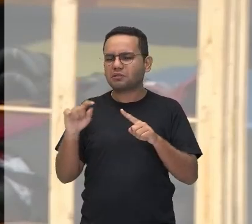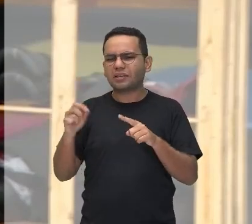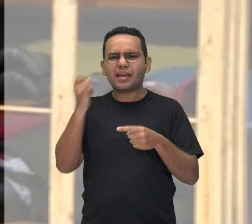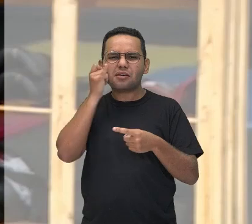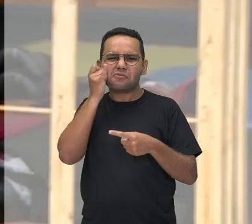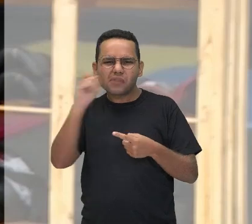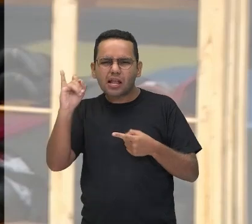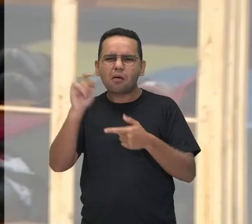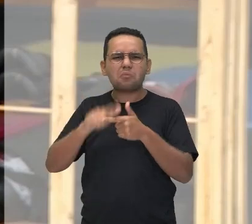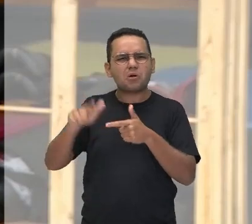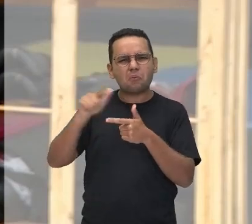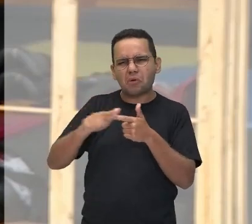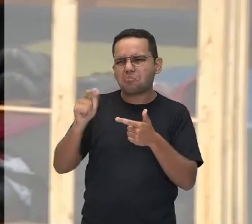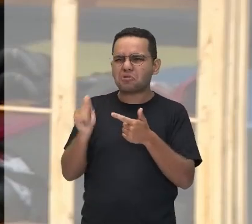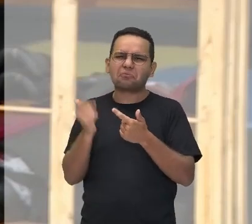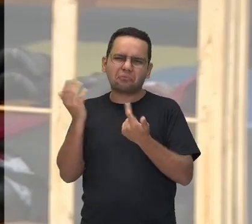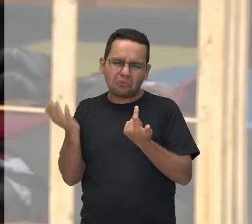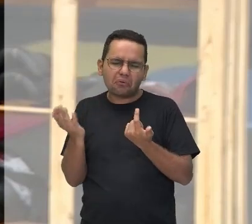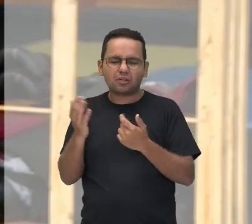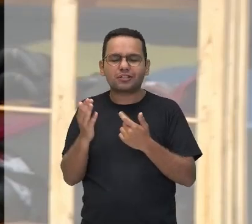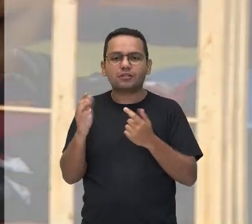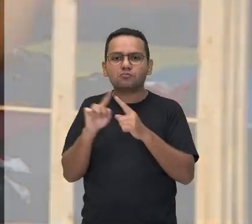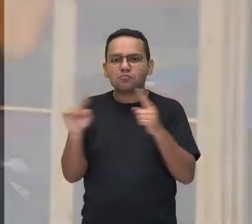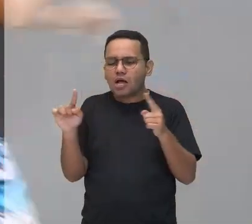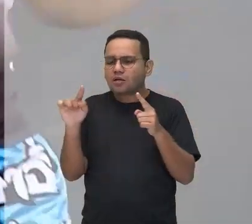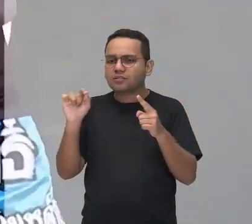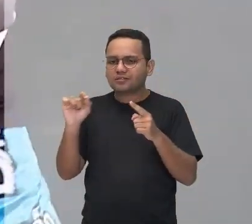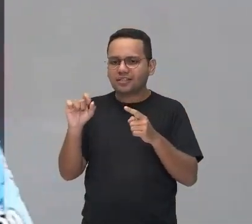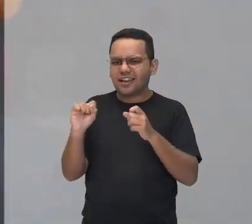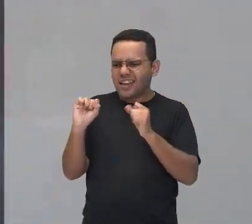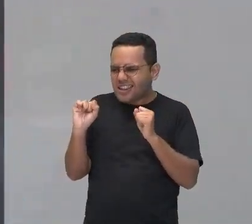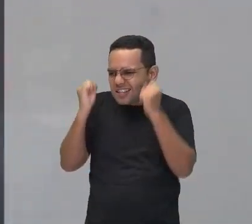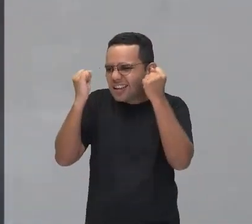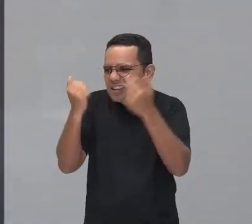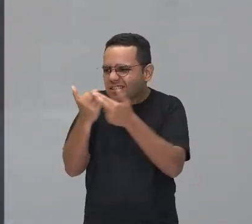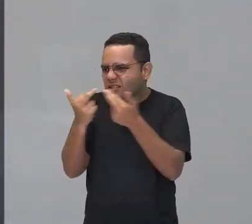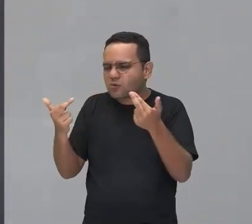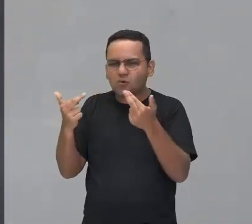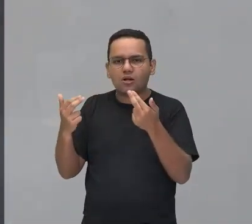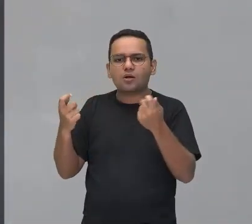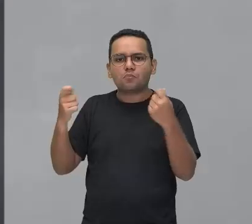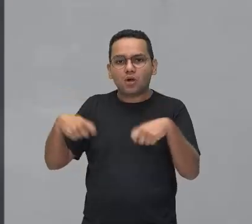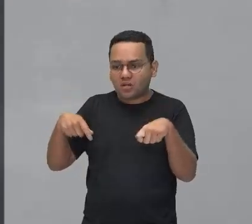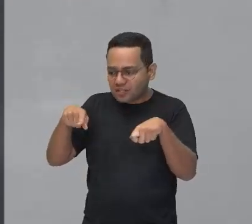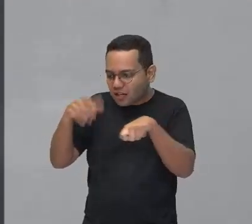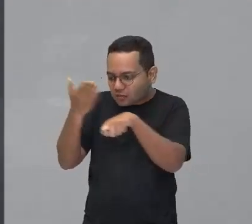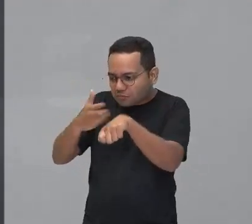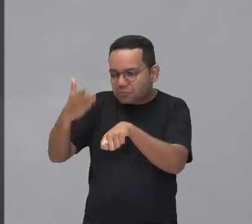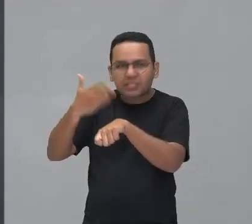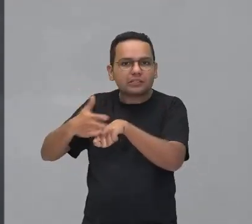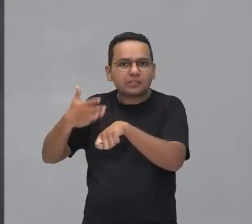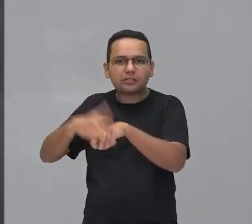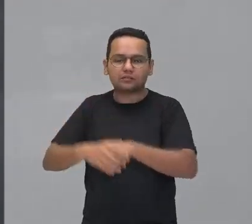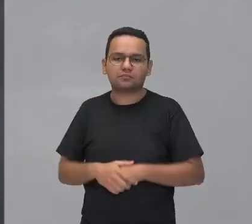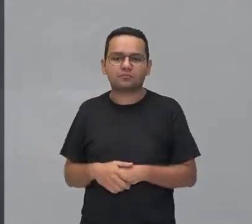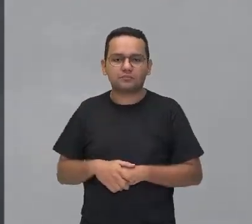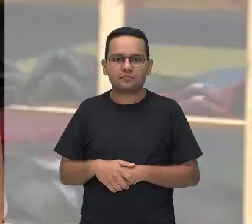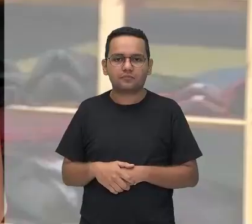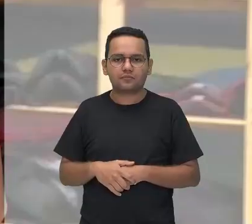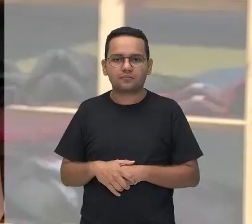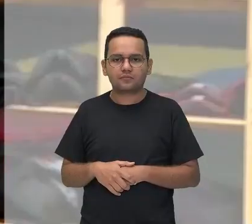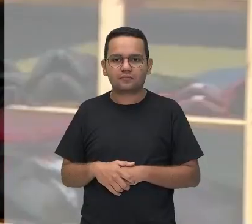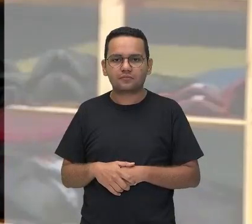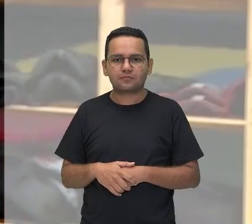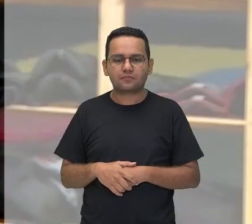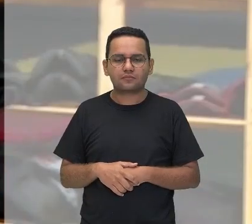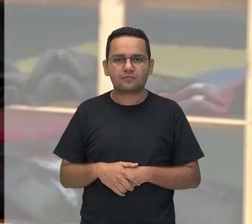e tal, mas com que tire todo o estresse aqui, toda a agressividade aqui. Por isso que a gente faz o esporte, para isso, para